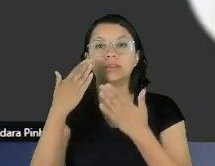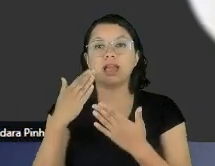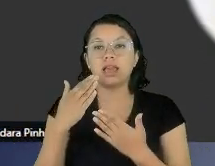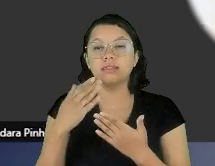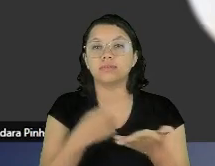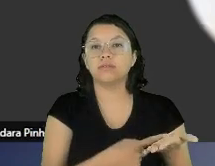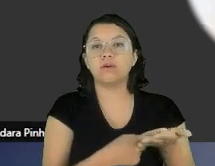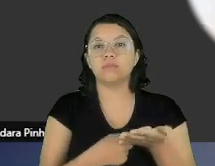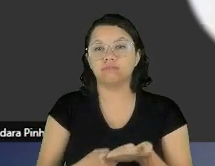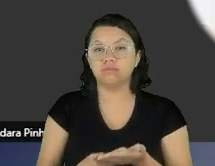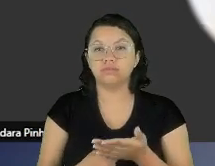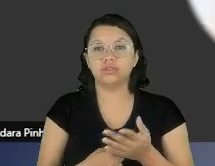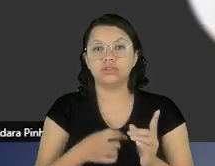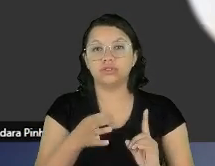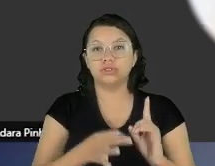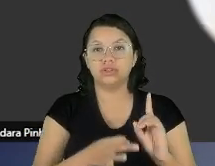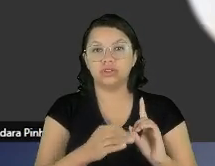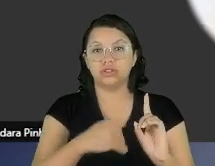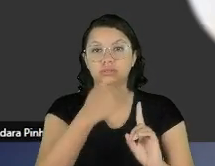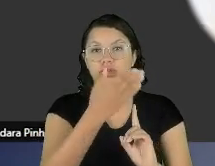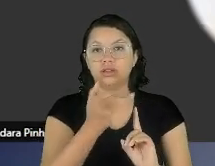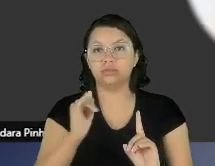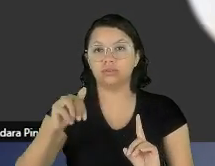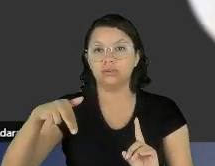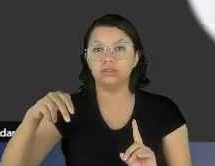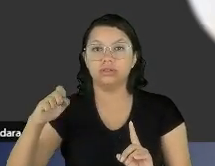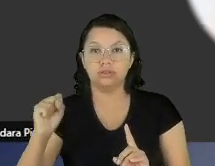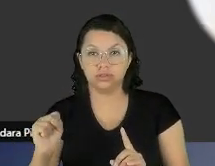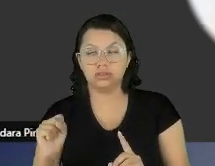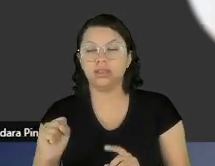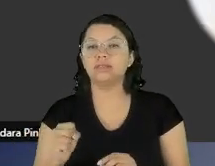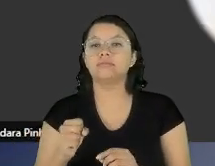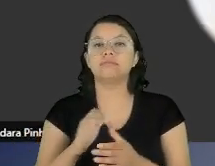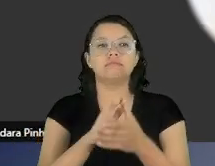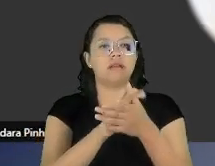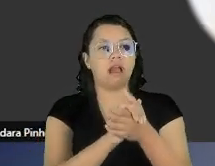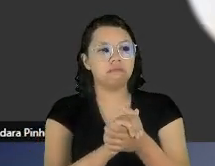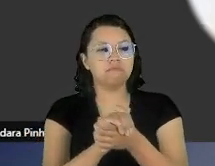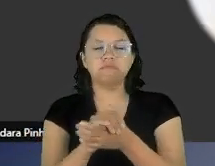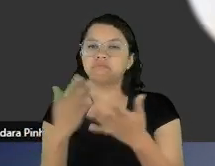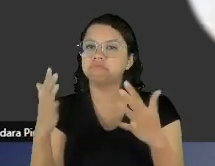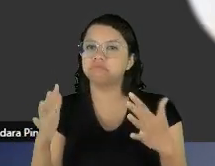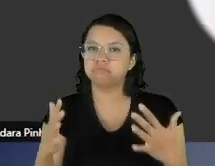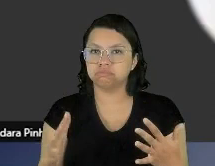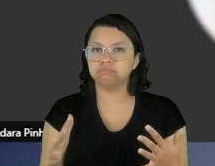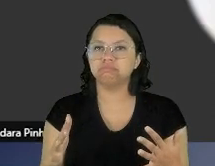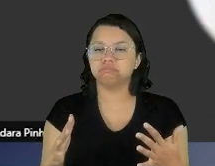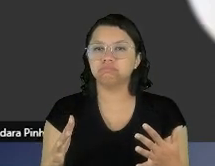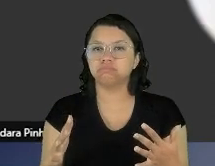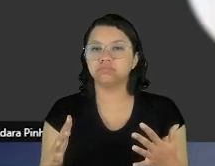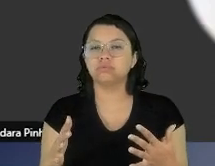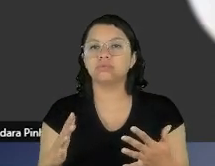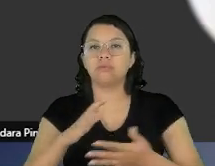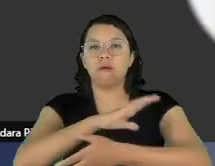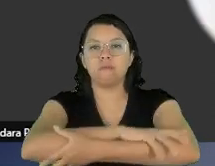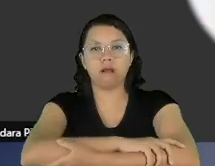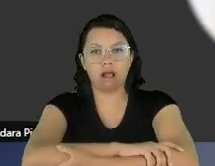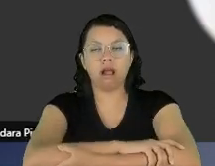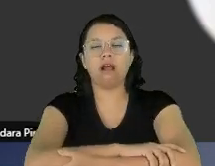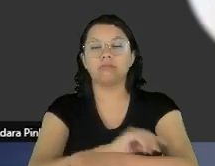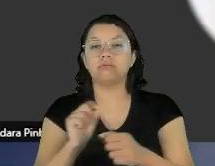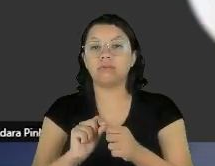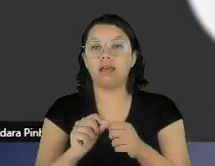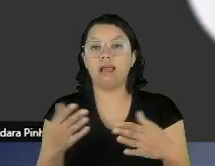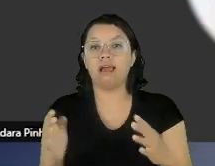desembargadora Inês e parabenizar tanto o TRF quanto o Think Yoga pela realização desse evento. A gente sabe que não é de